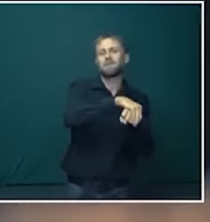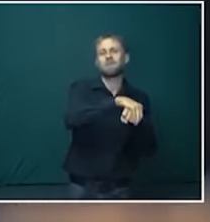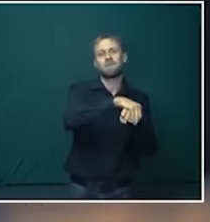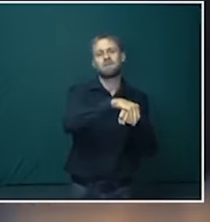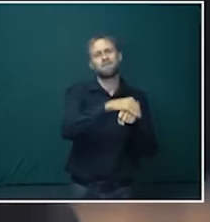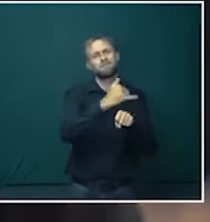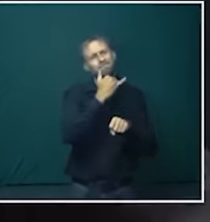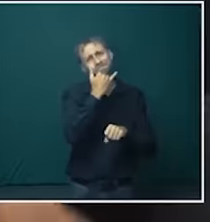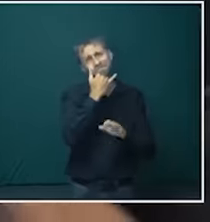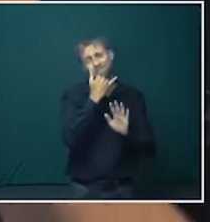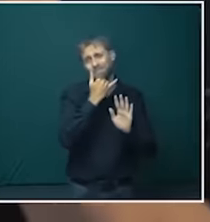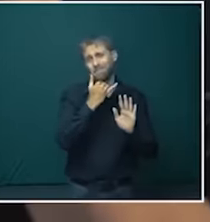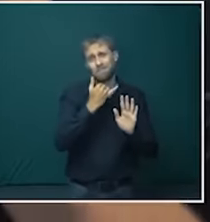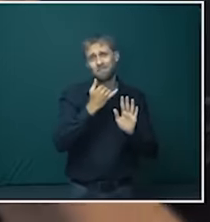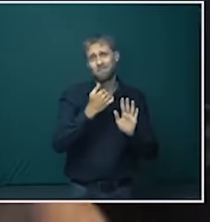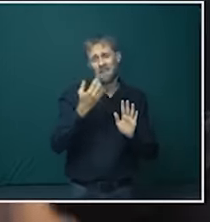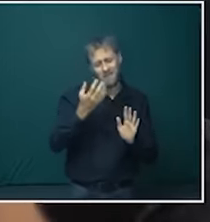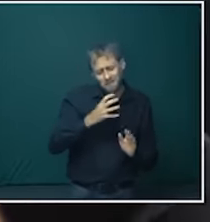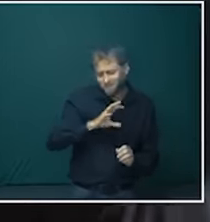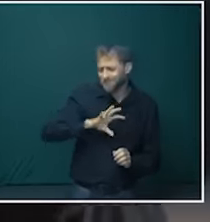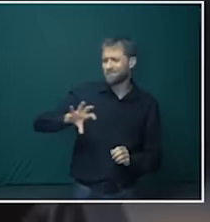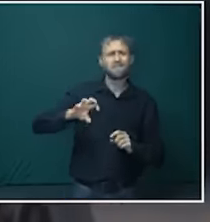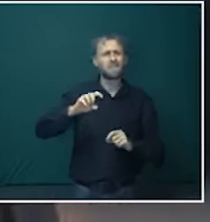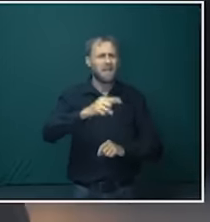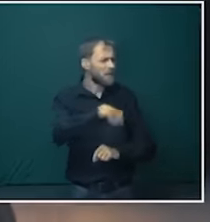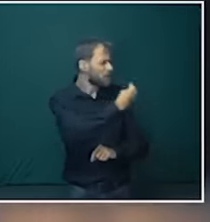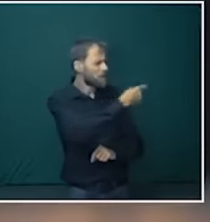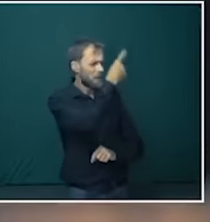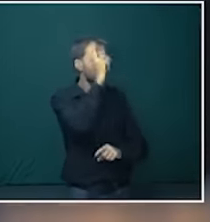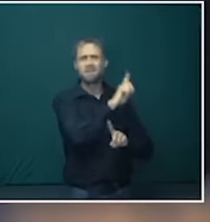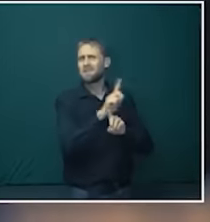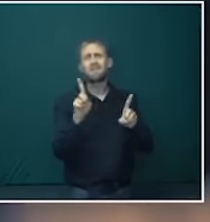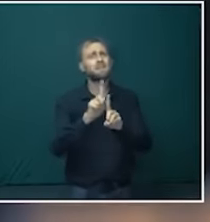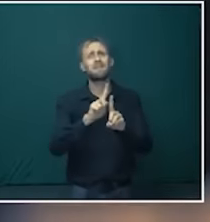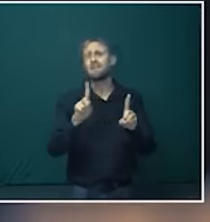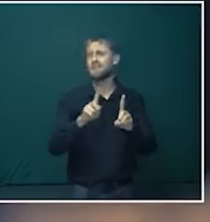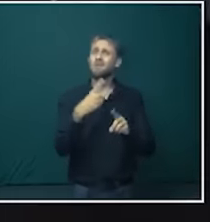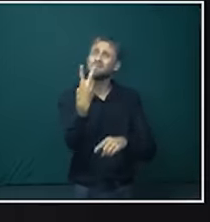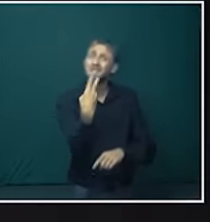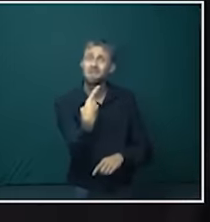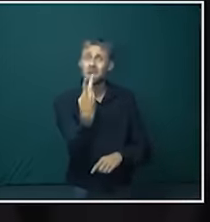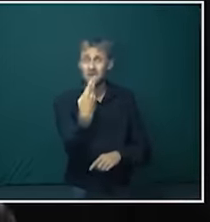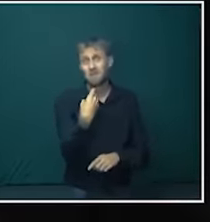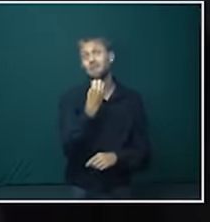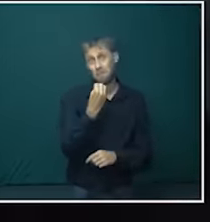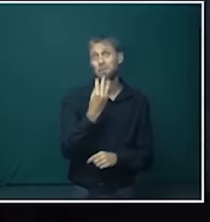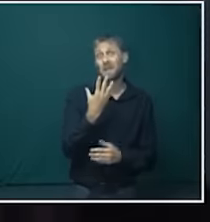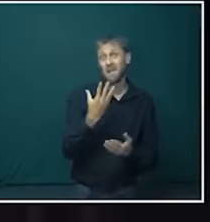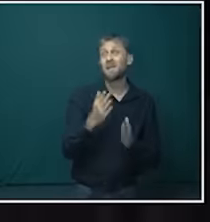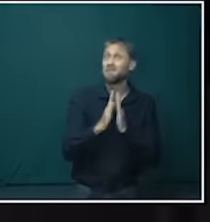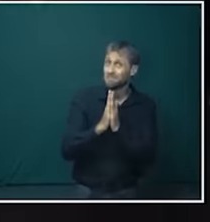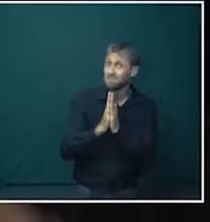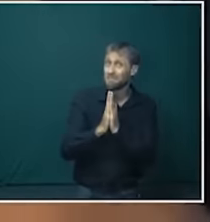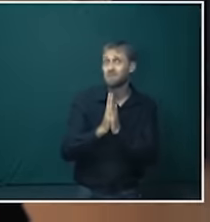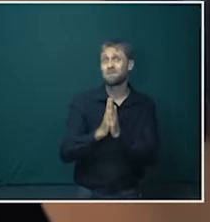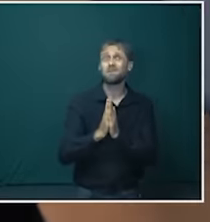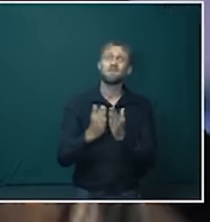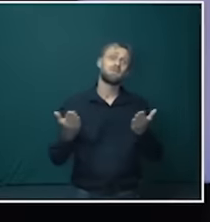toda. Eu não quero outra pessoa, vamos tentar ficar